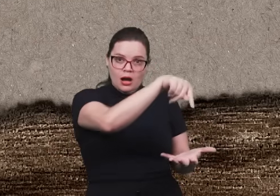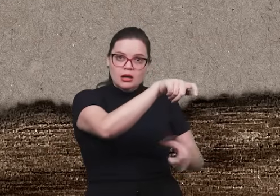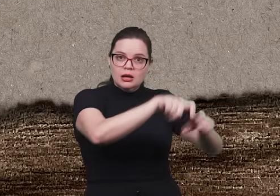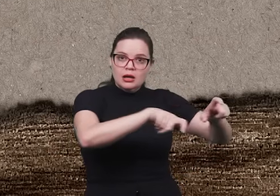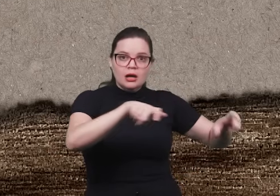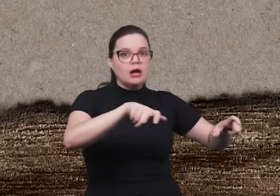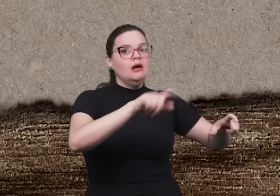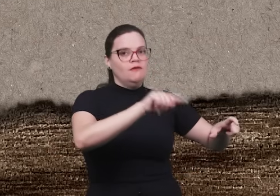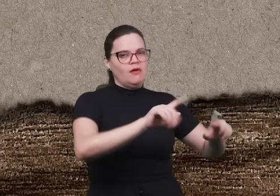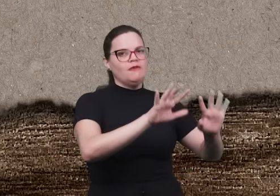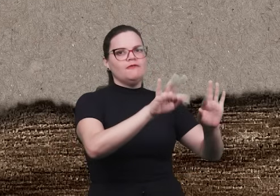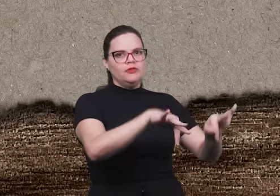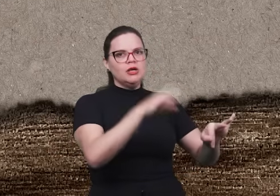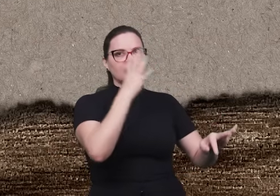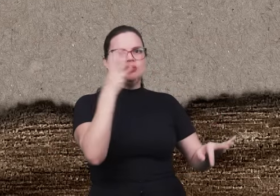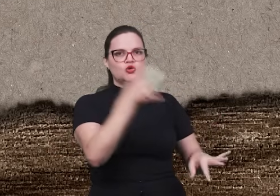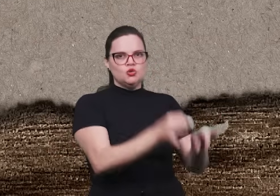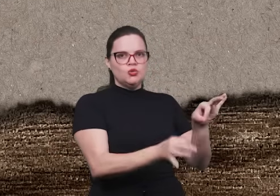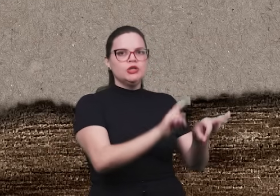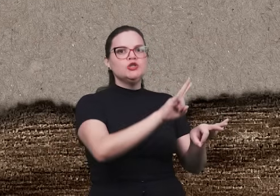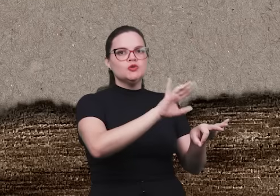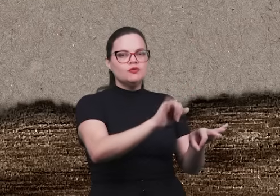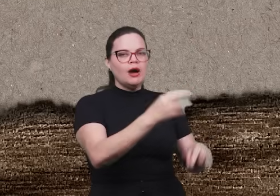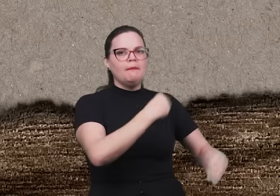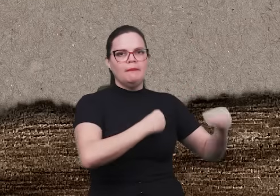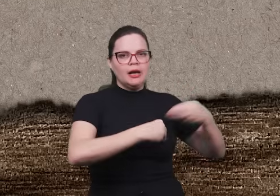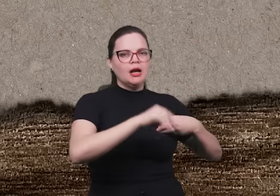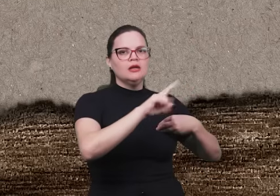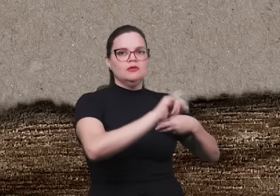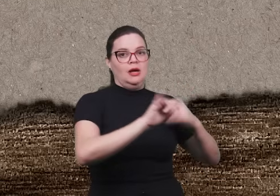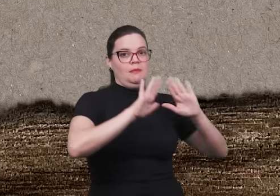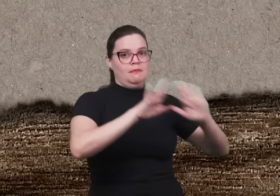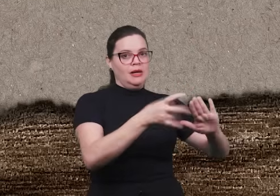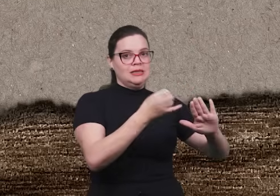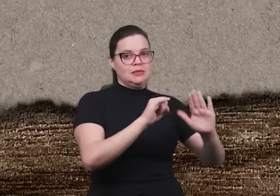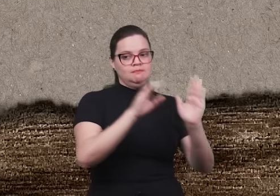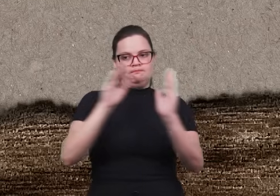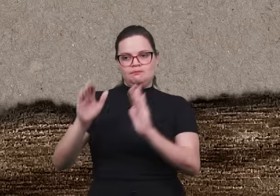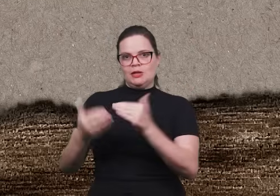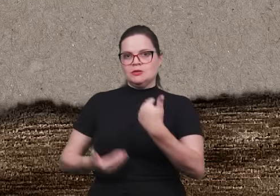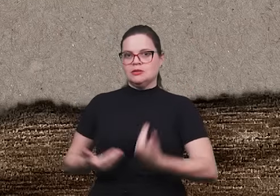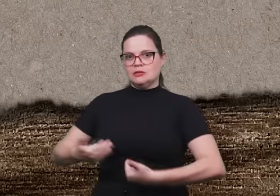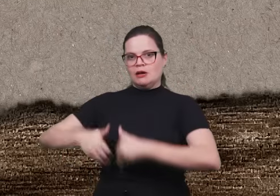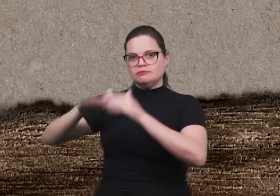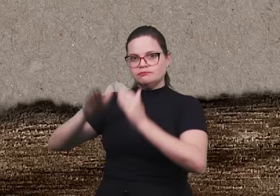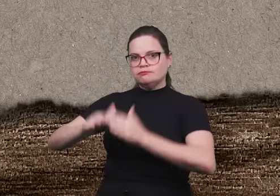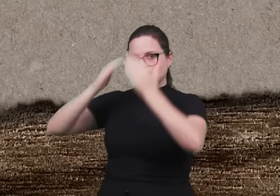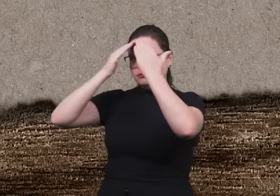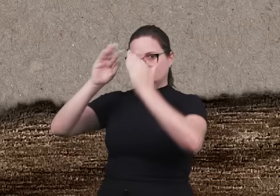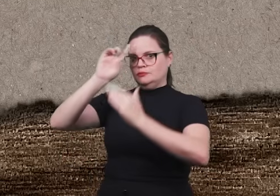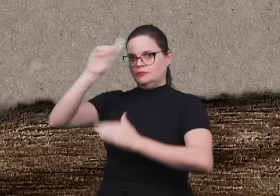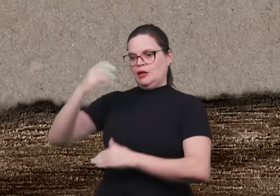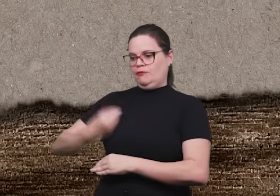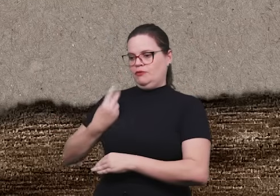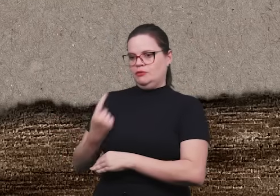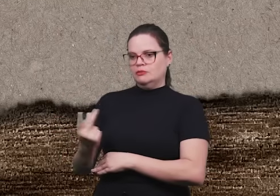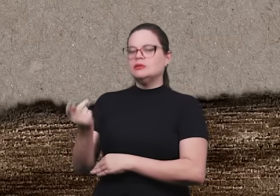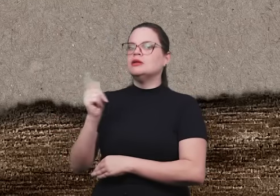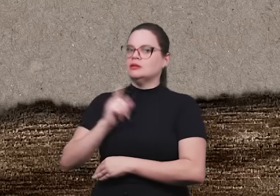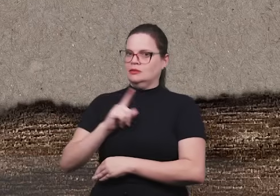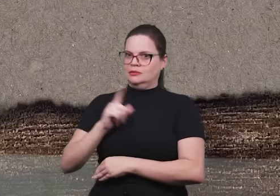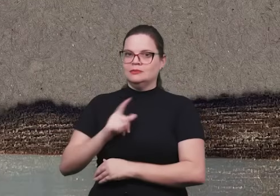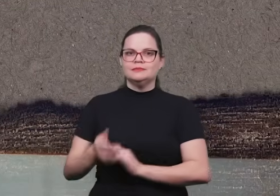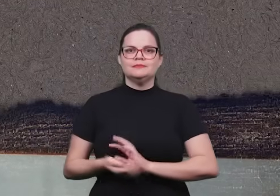sua concupiscência, mas aquele que faz a vontade de Deus permanece para sempre.